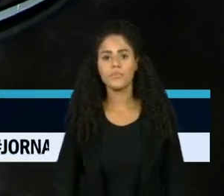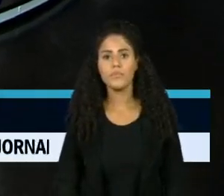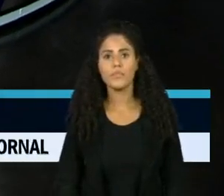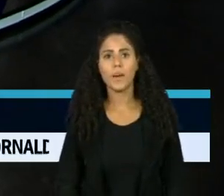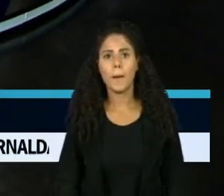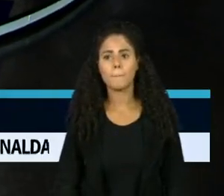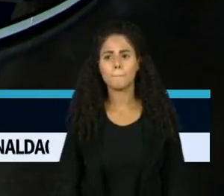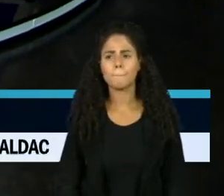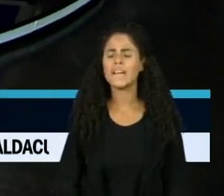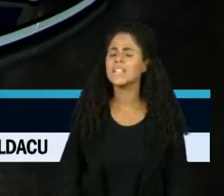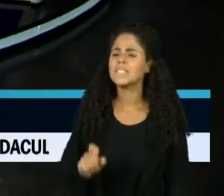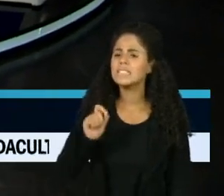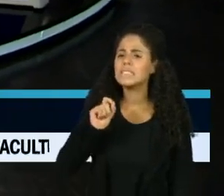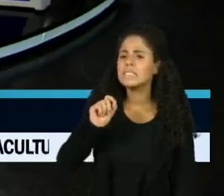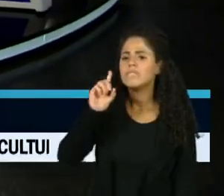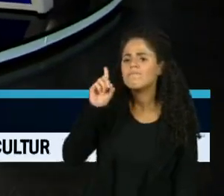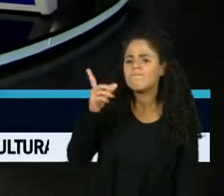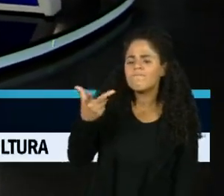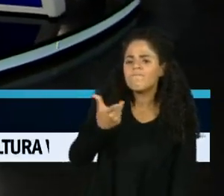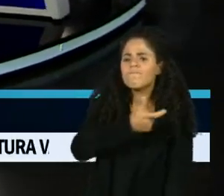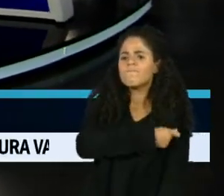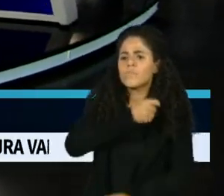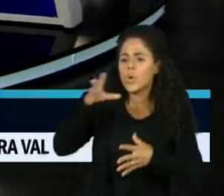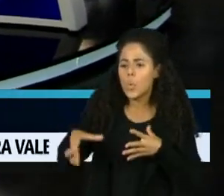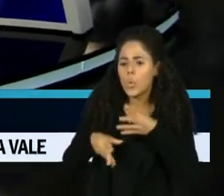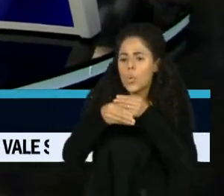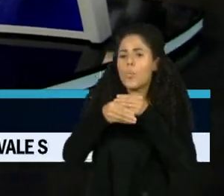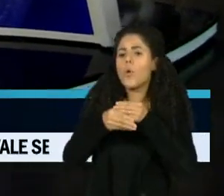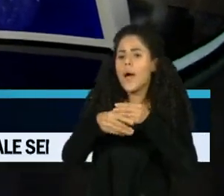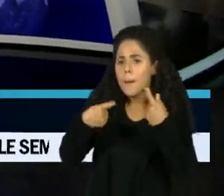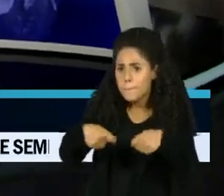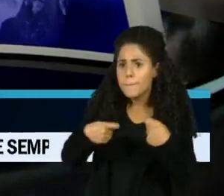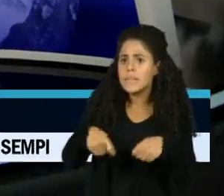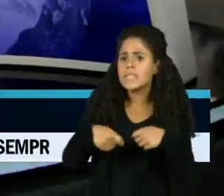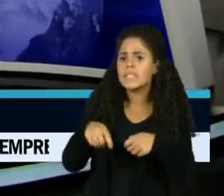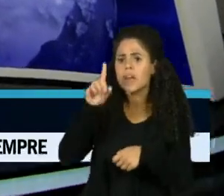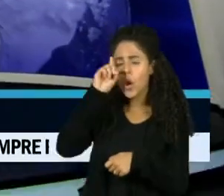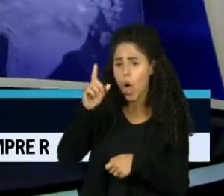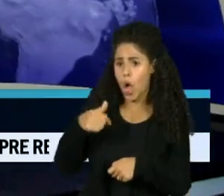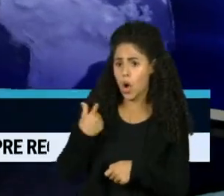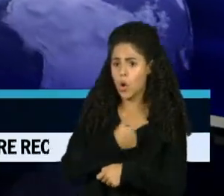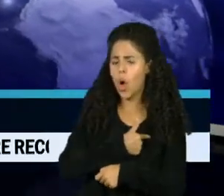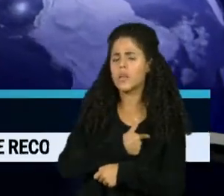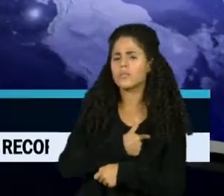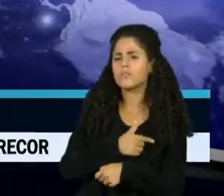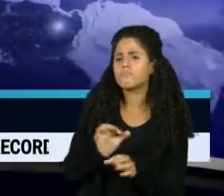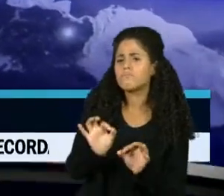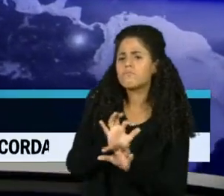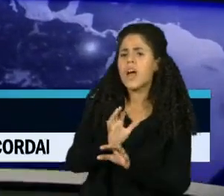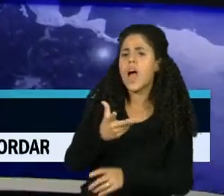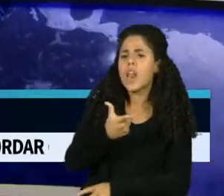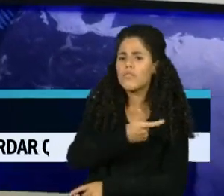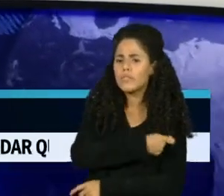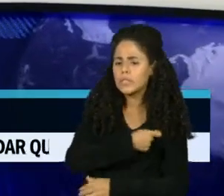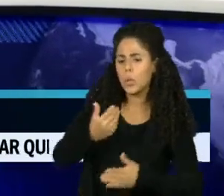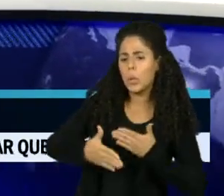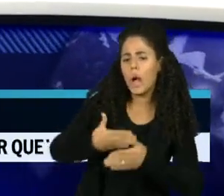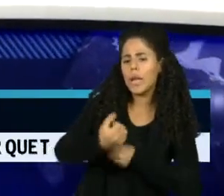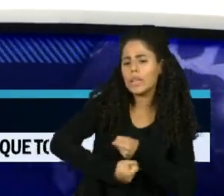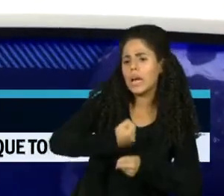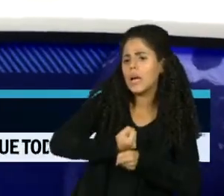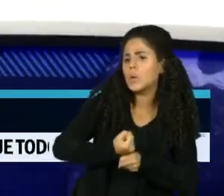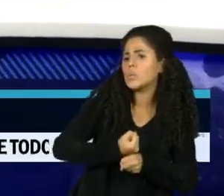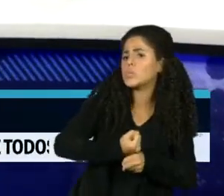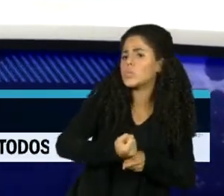Doutor Saldivo, até quando as doses de reforço vão ser necessárias? Será que nós estamos próximos de uma vacinação anual? Eu acho